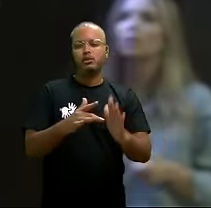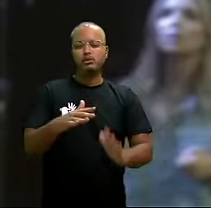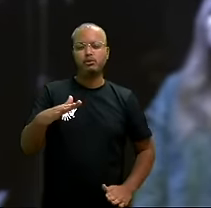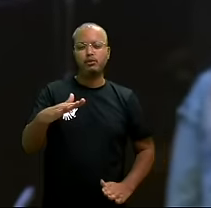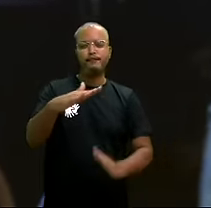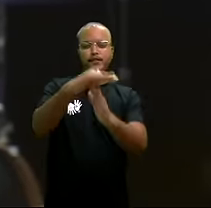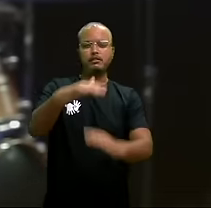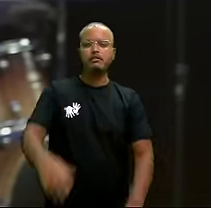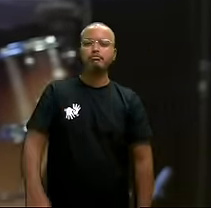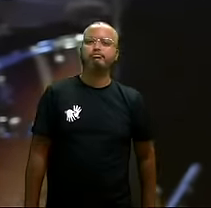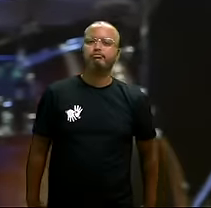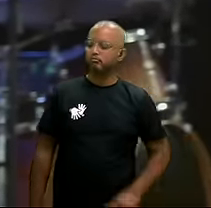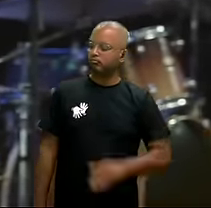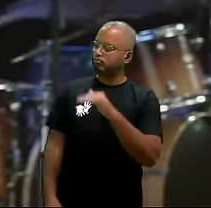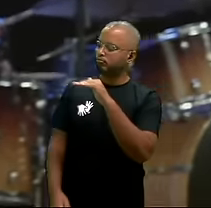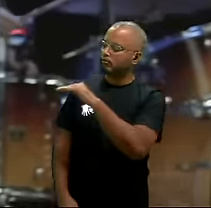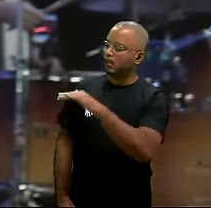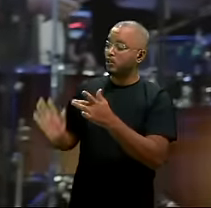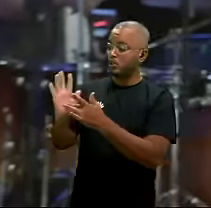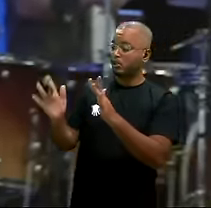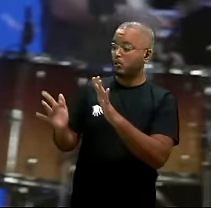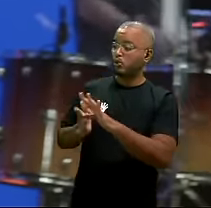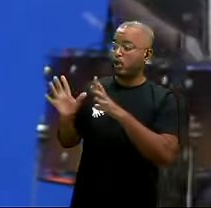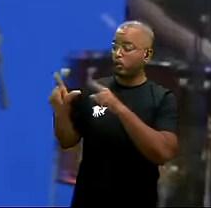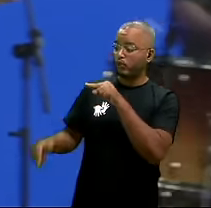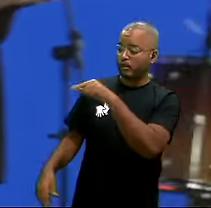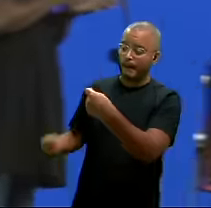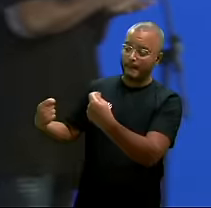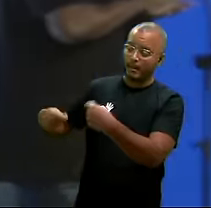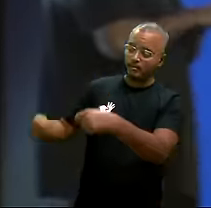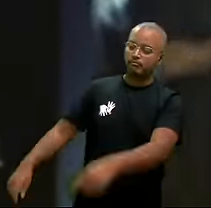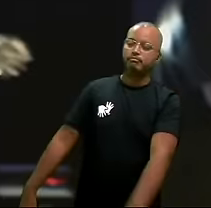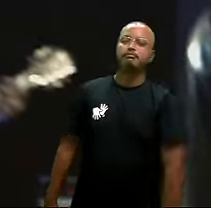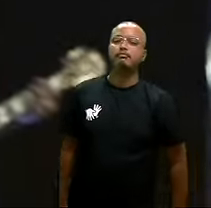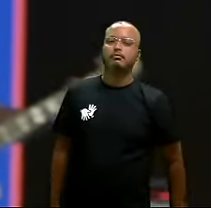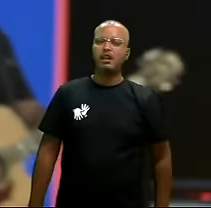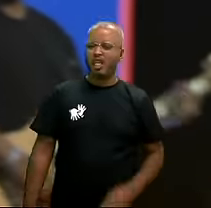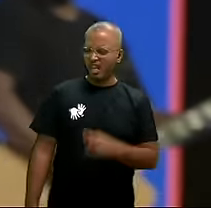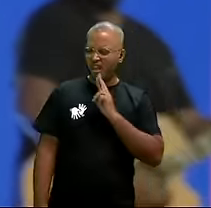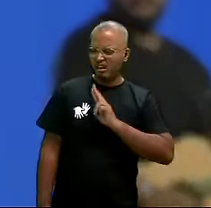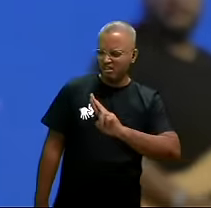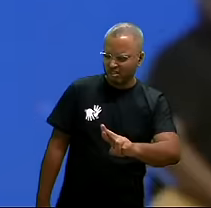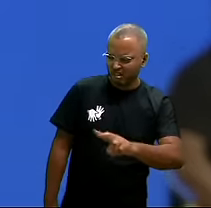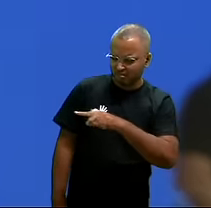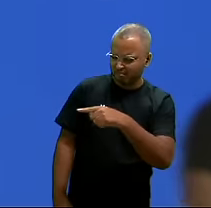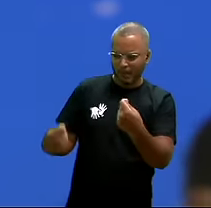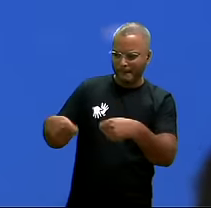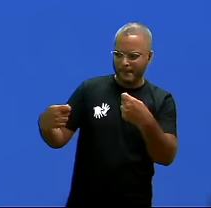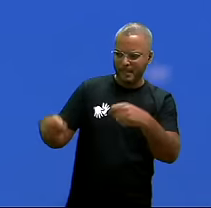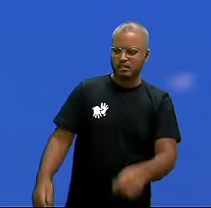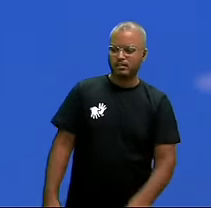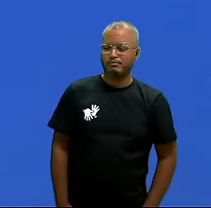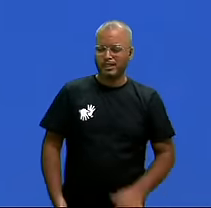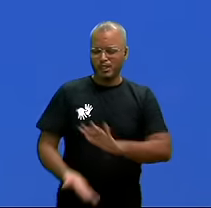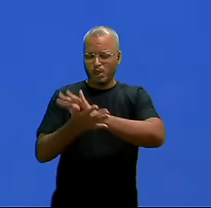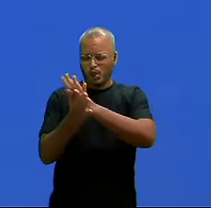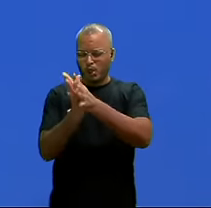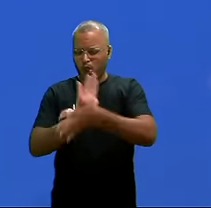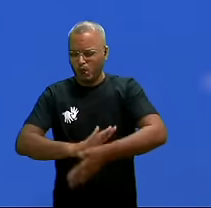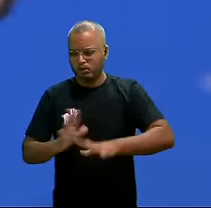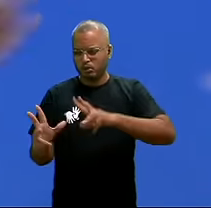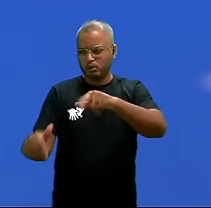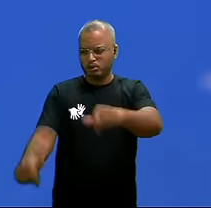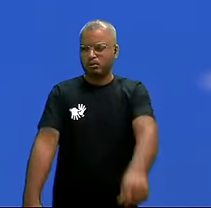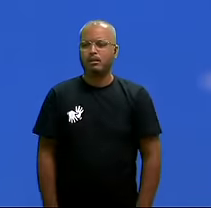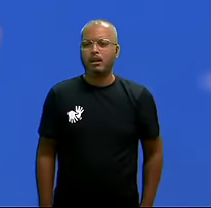Bate na mão de alguém e diga assim: Jesus é tudo o que você precisa, cara. Você não precisa de religião, religião acaba com tudo, destrói tudo, arrebenta tudo. Você não